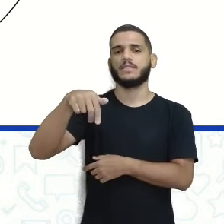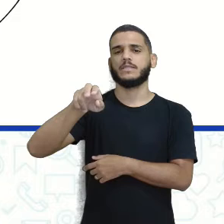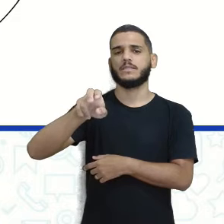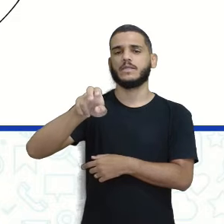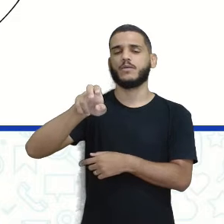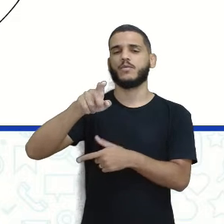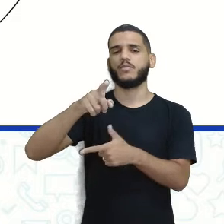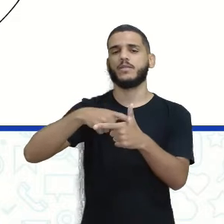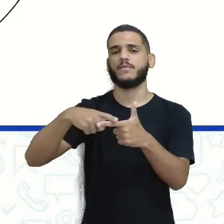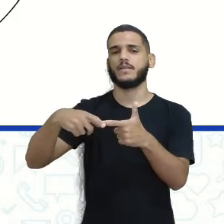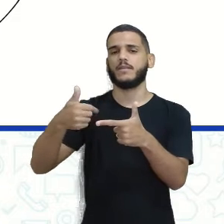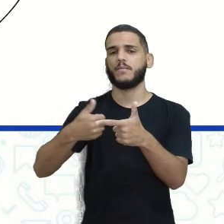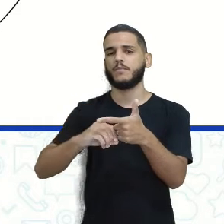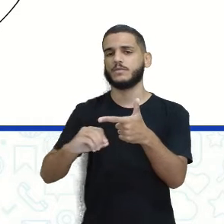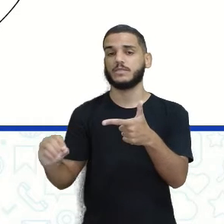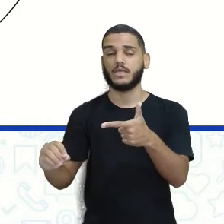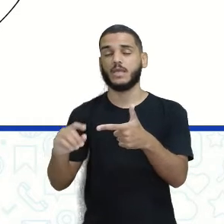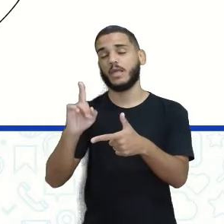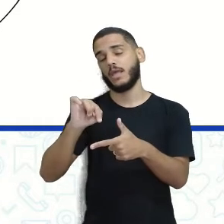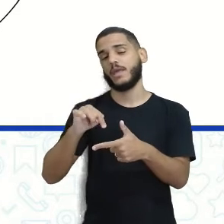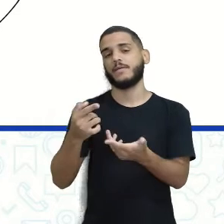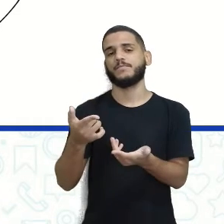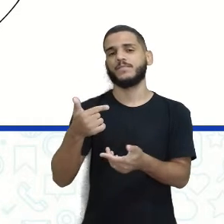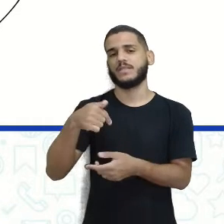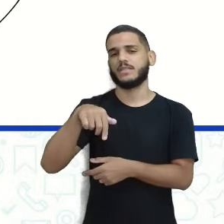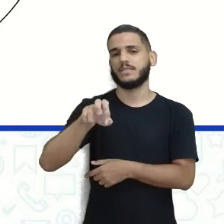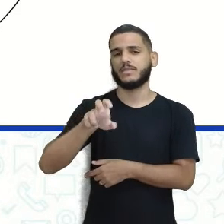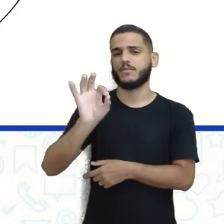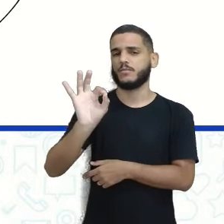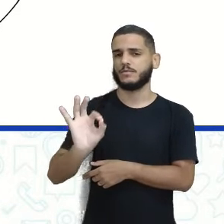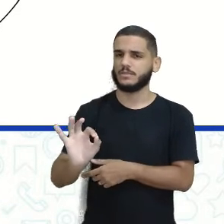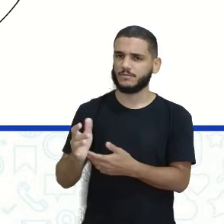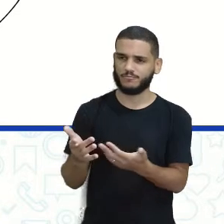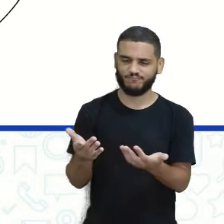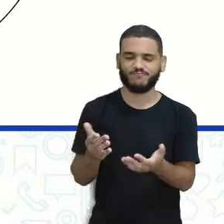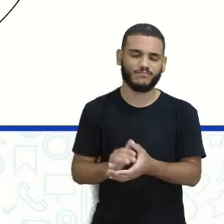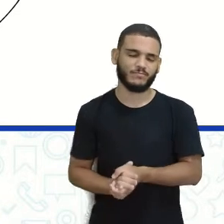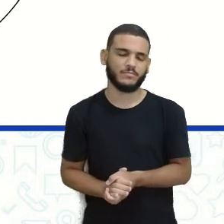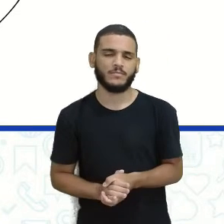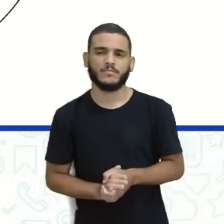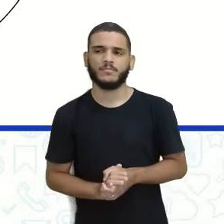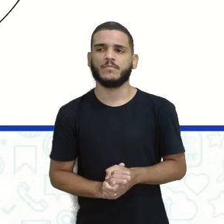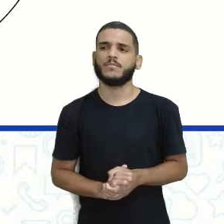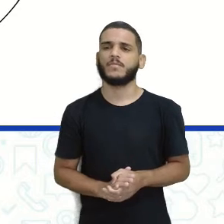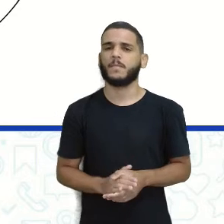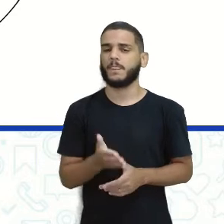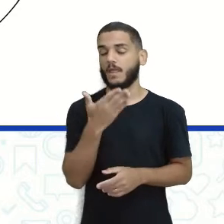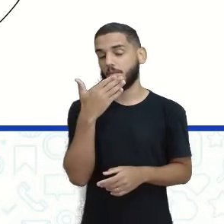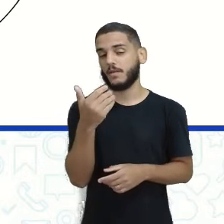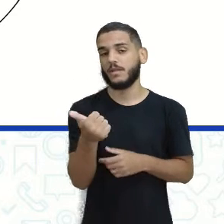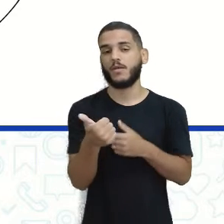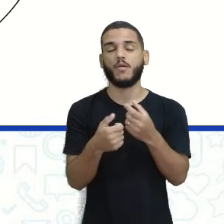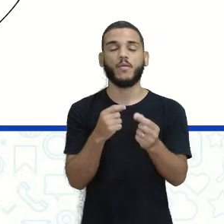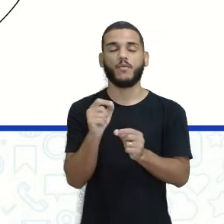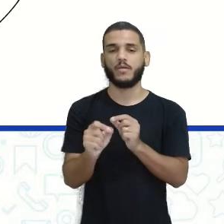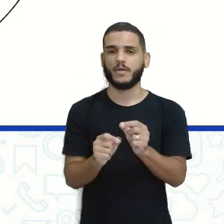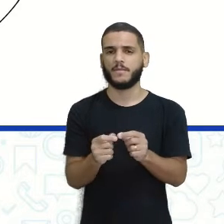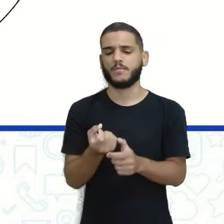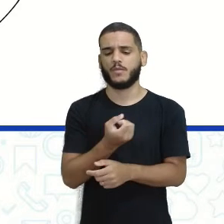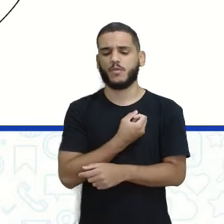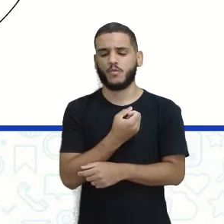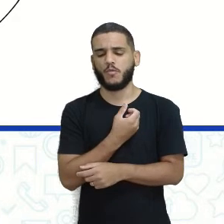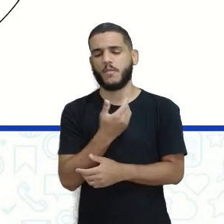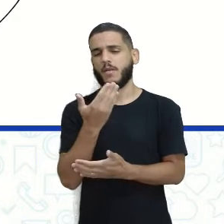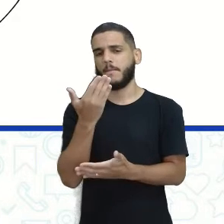100, que é 75% das chances de ocorrer. Então, é melhor você escolher um número menor que 4, que eu tenho